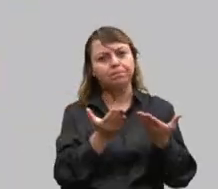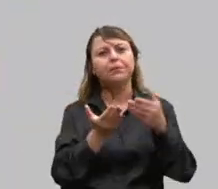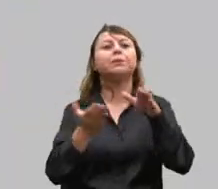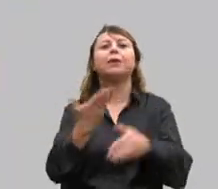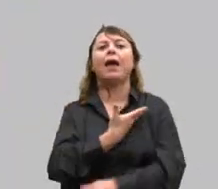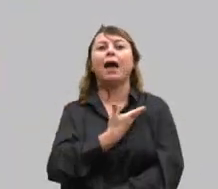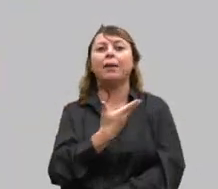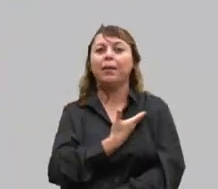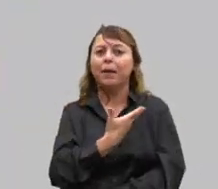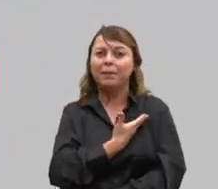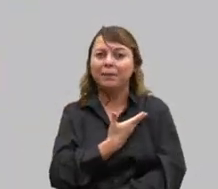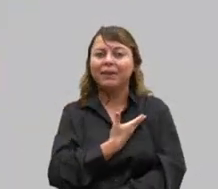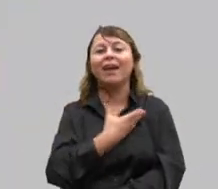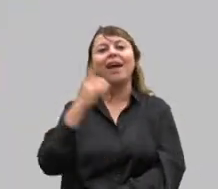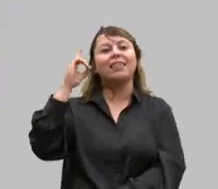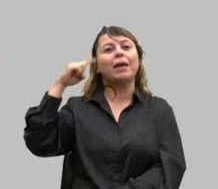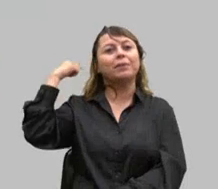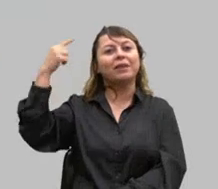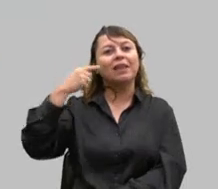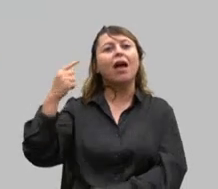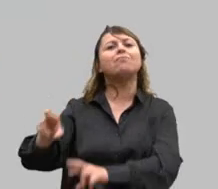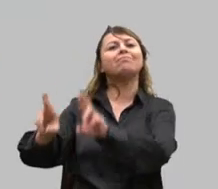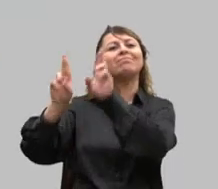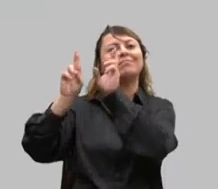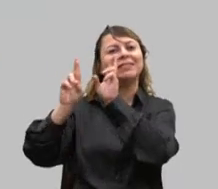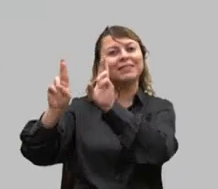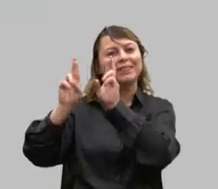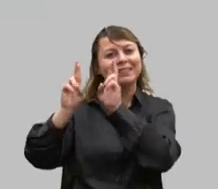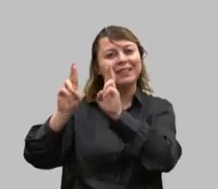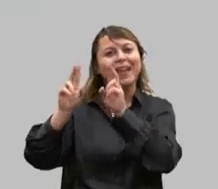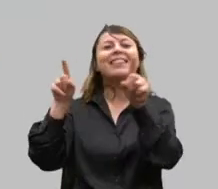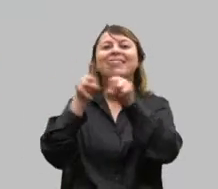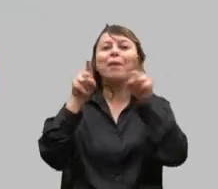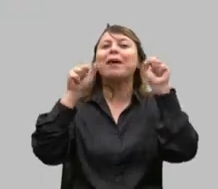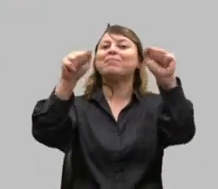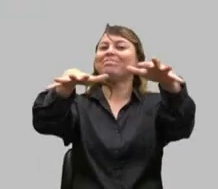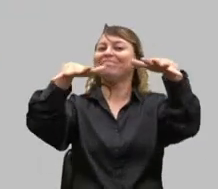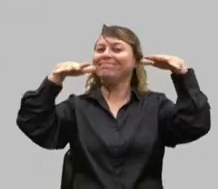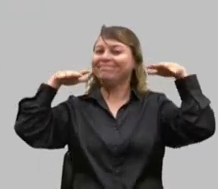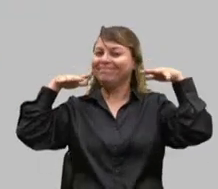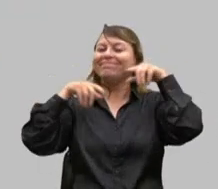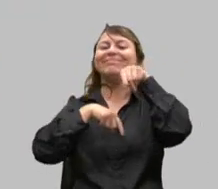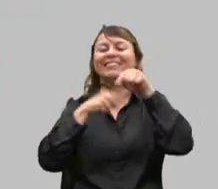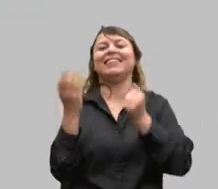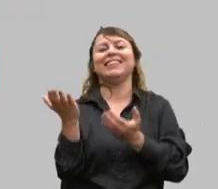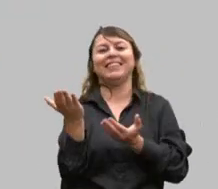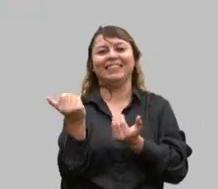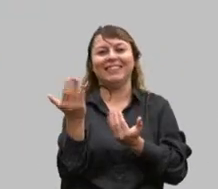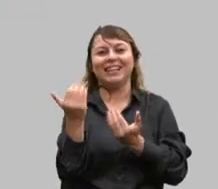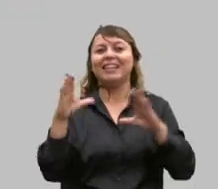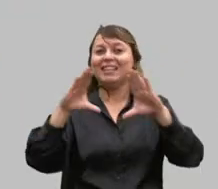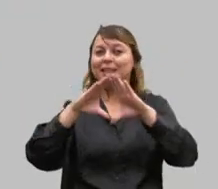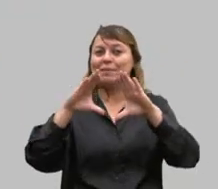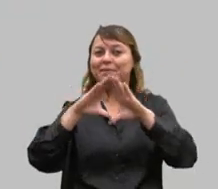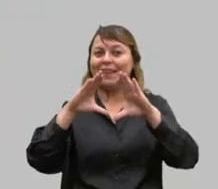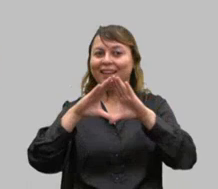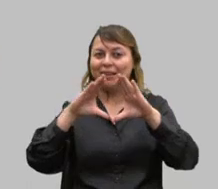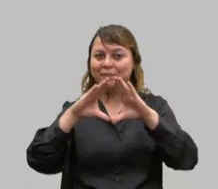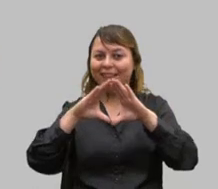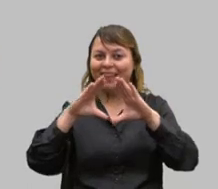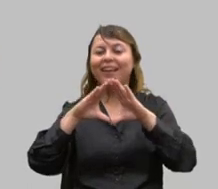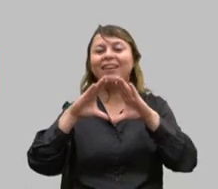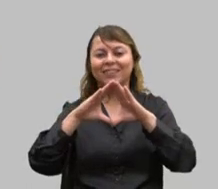amiga deputada representando a bancada também jovem desta desta celebra Legislativa de passagem nessa